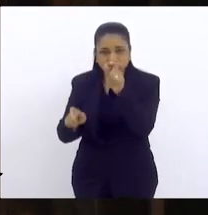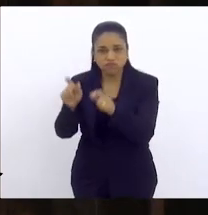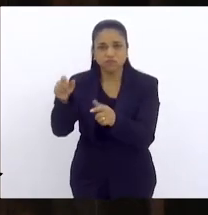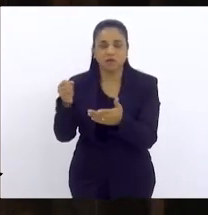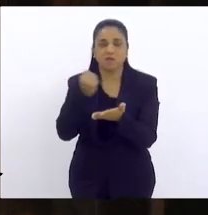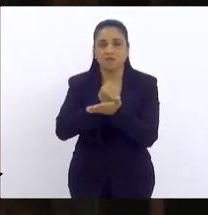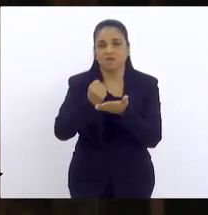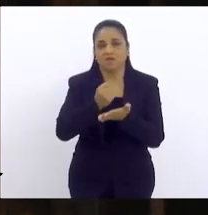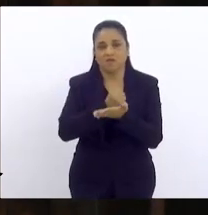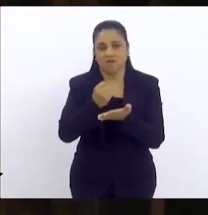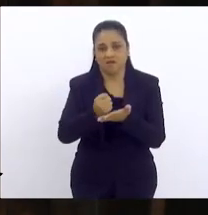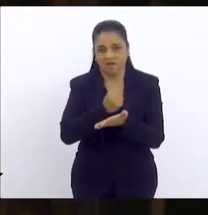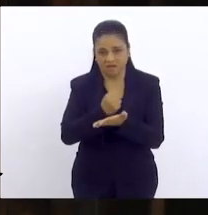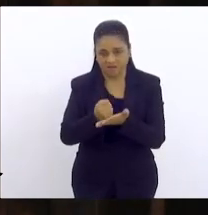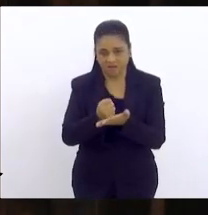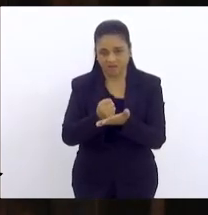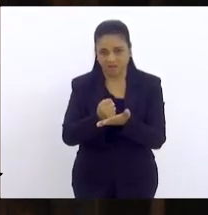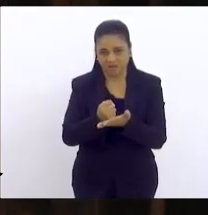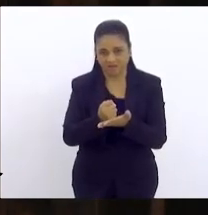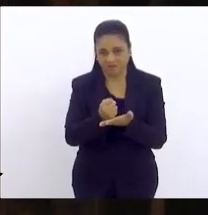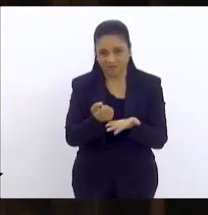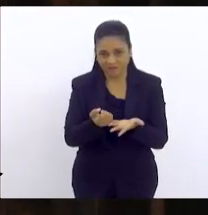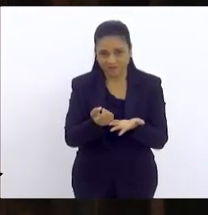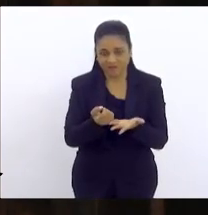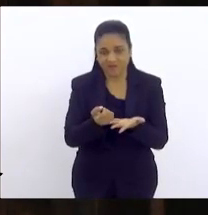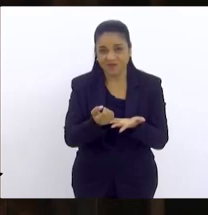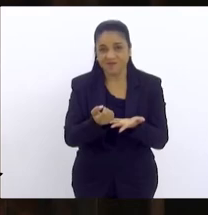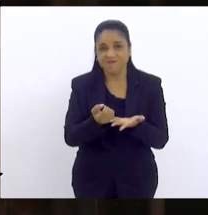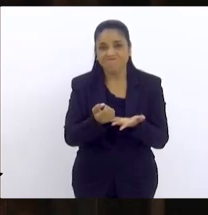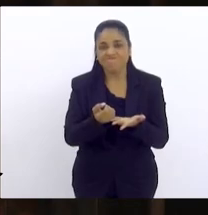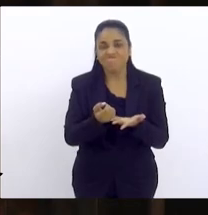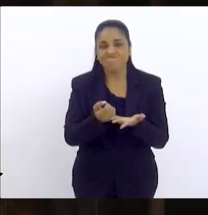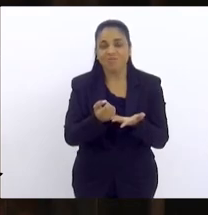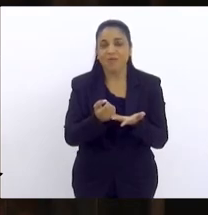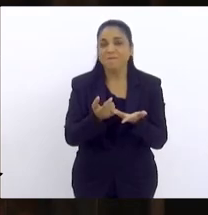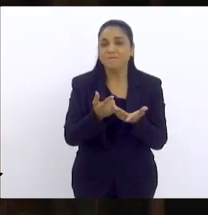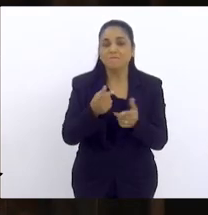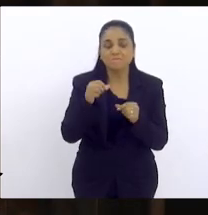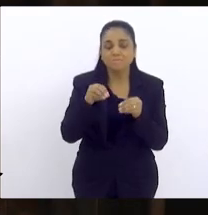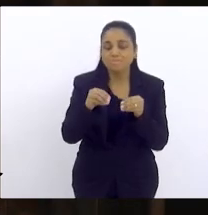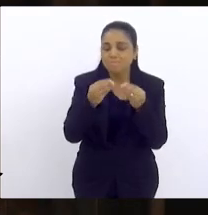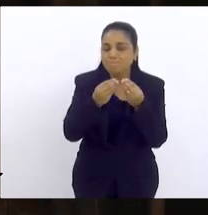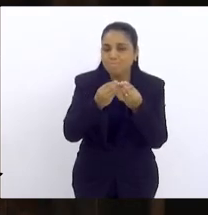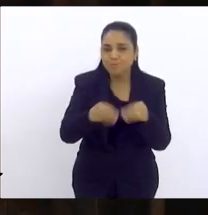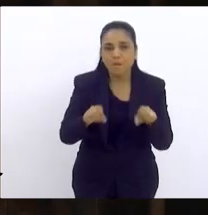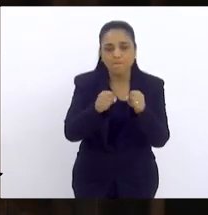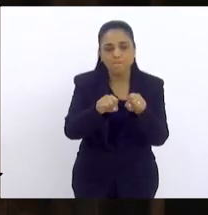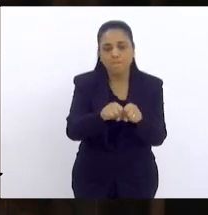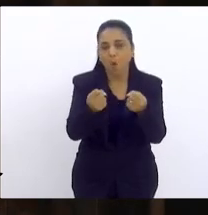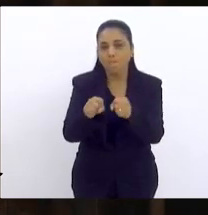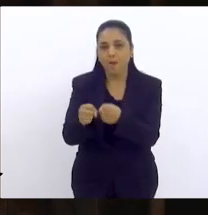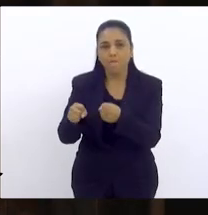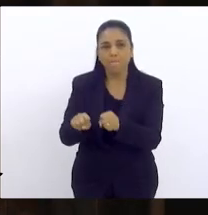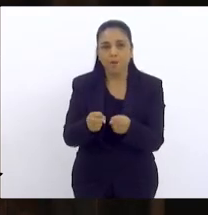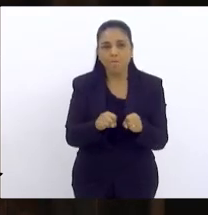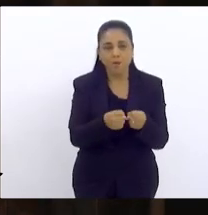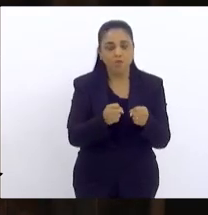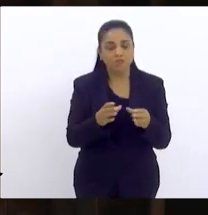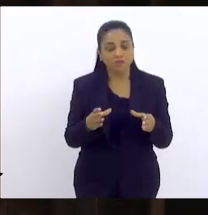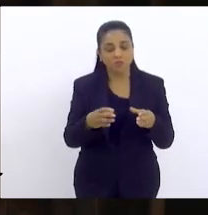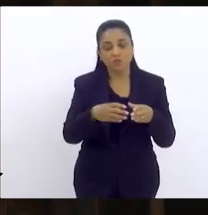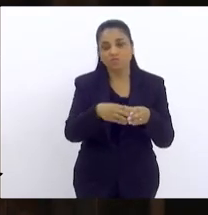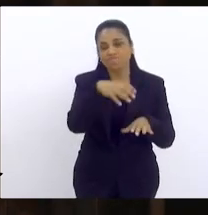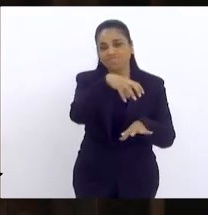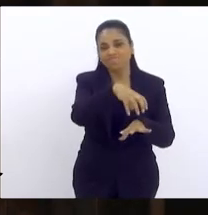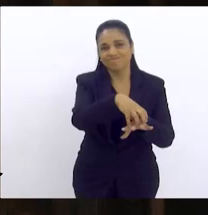ela é muito mais muito mais incisiva dentro de uma central de flagrante